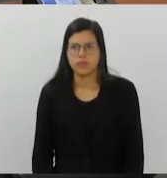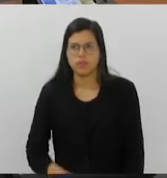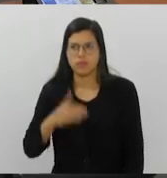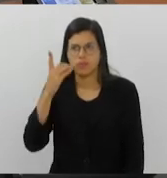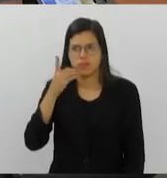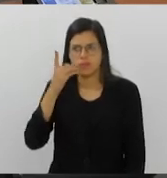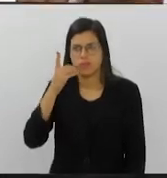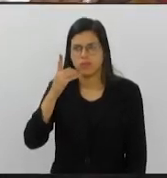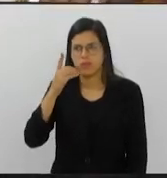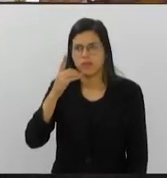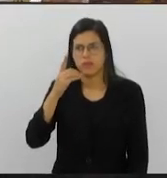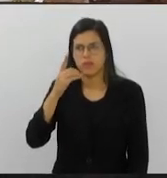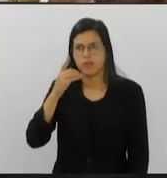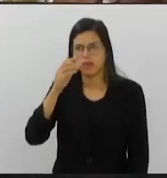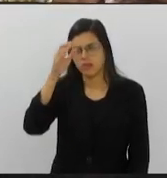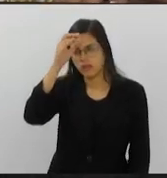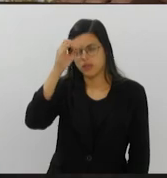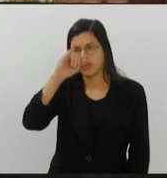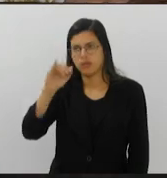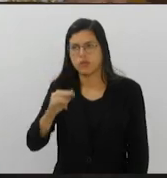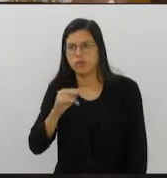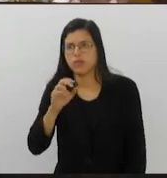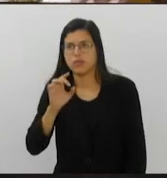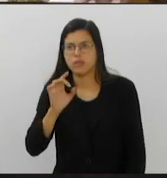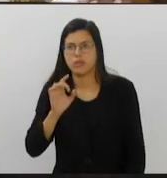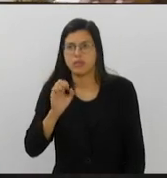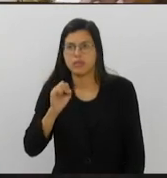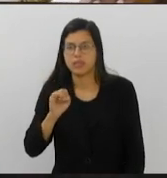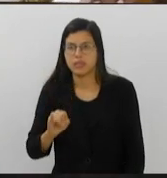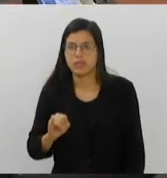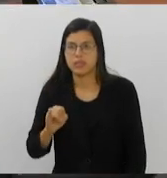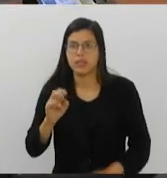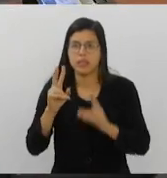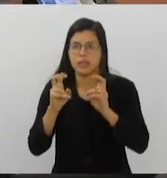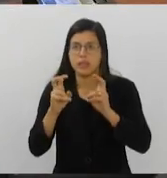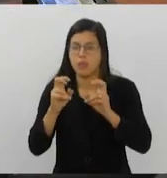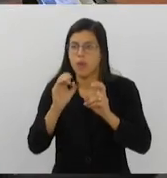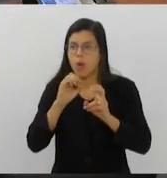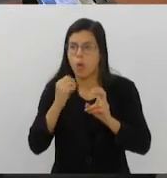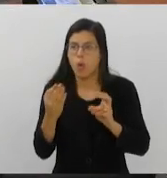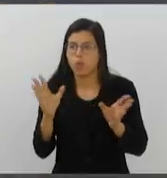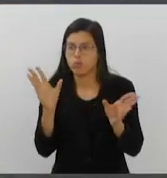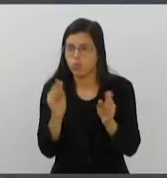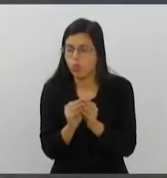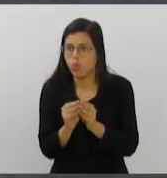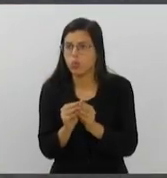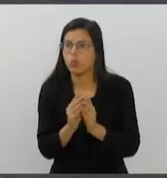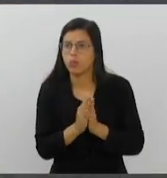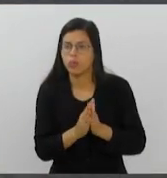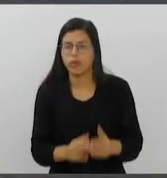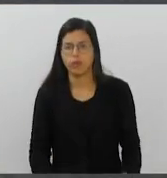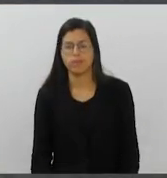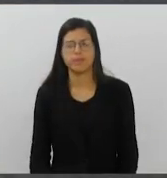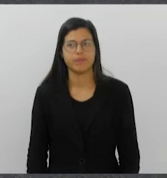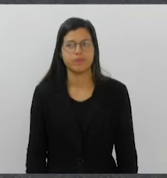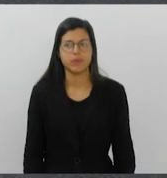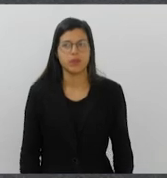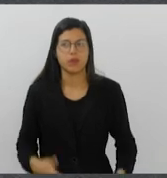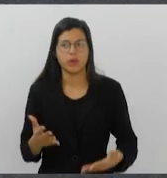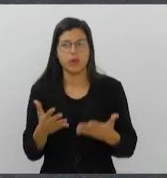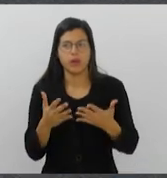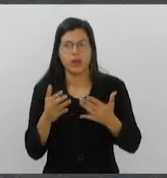pediria, se for curto, tratar do tema, ou então não, muito curto. Não é curto. Por favor. Eu queria, mais uma vez, manifestar